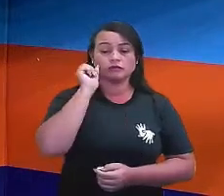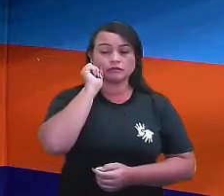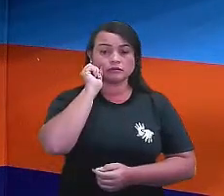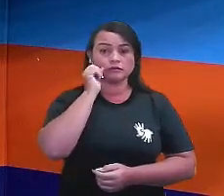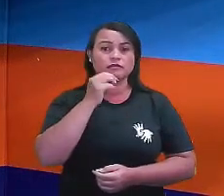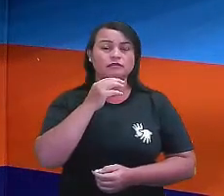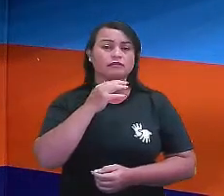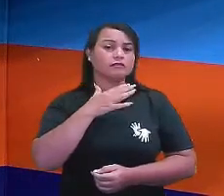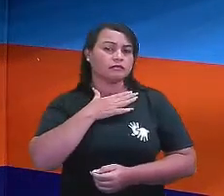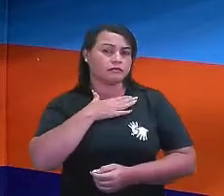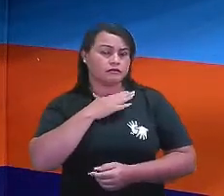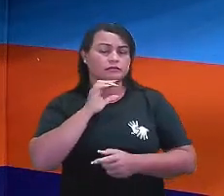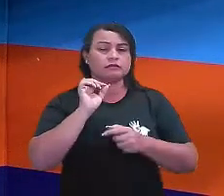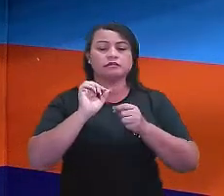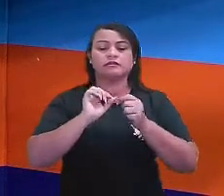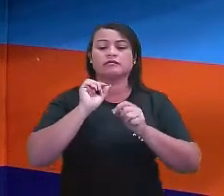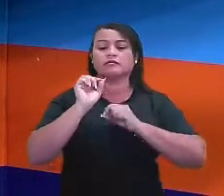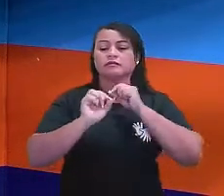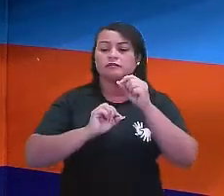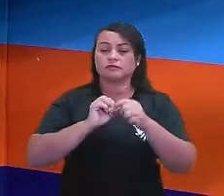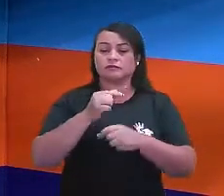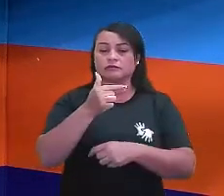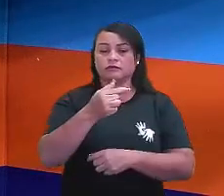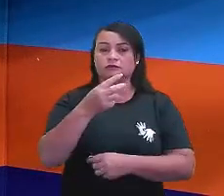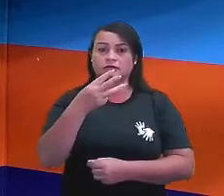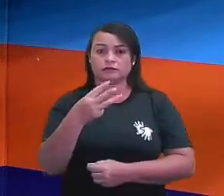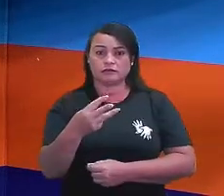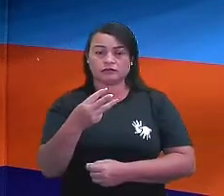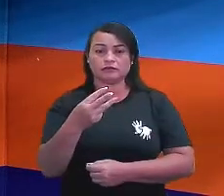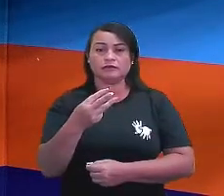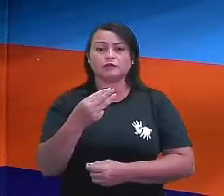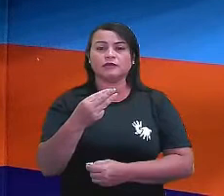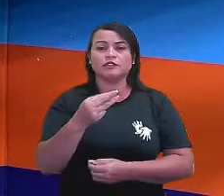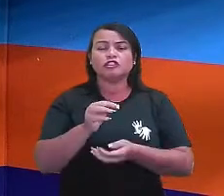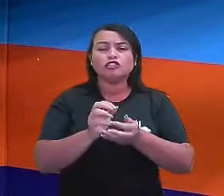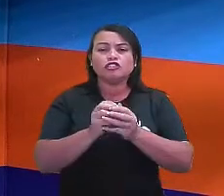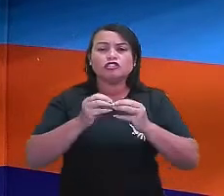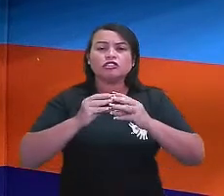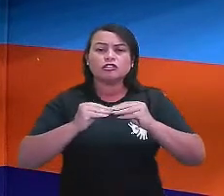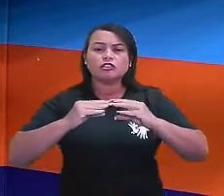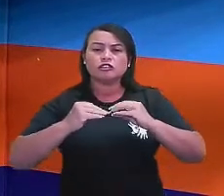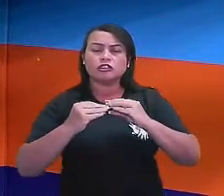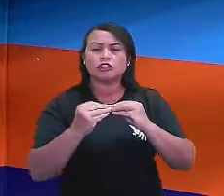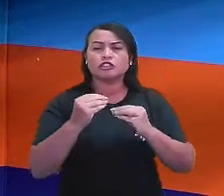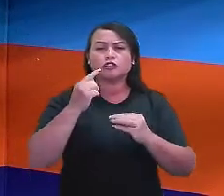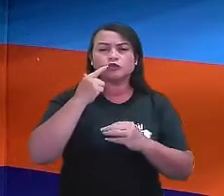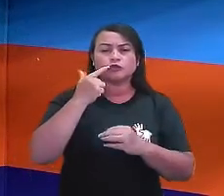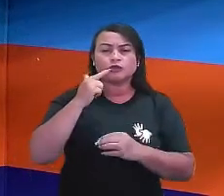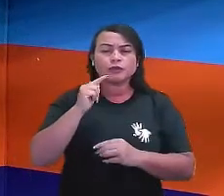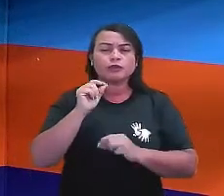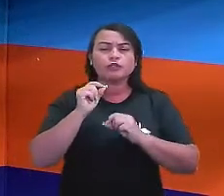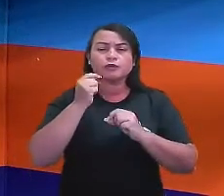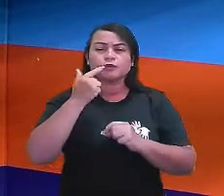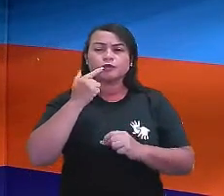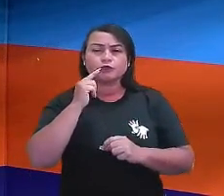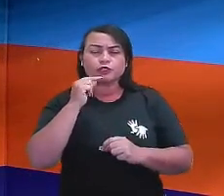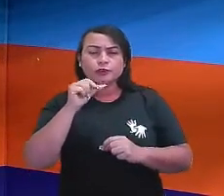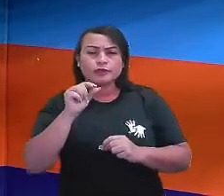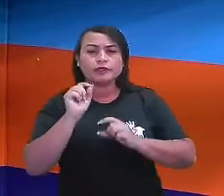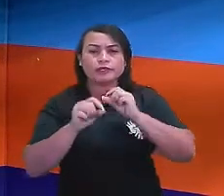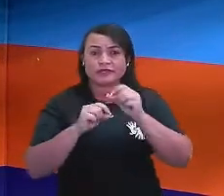Mamãe fez 230 salgadinhos para a minha festa de aniversário. E vovó fez o